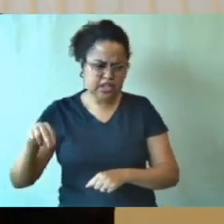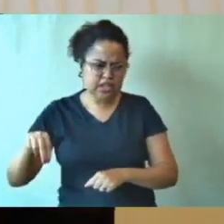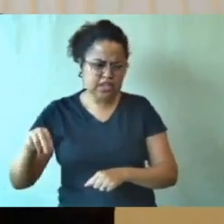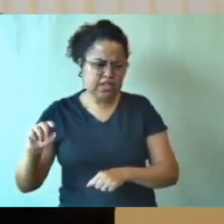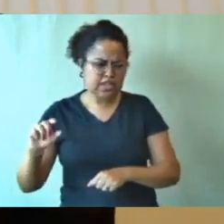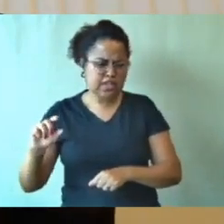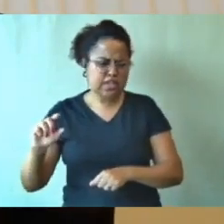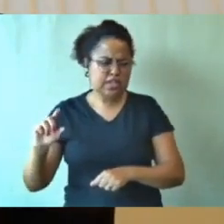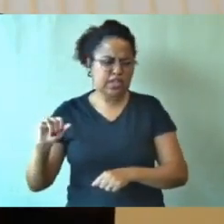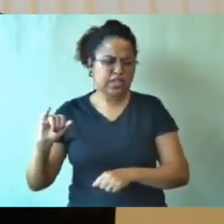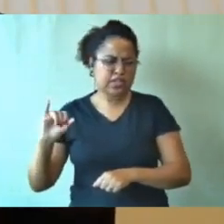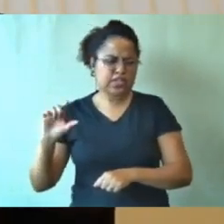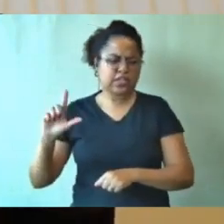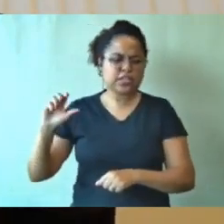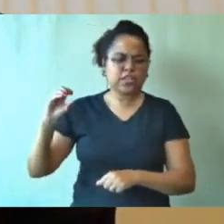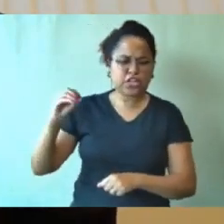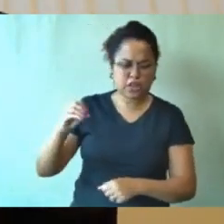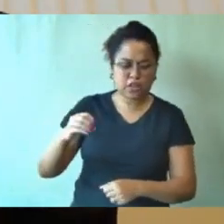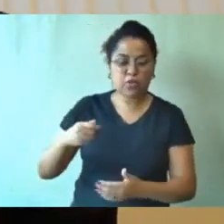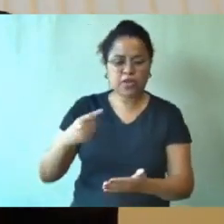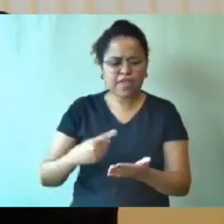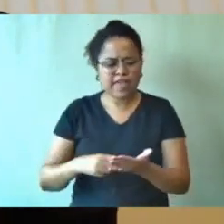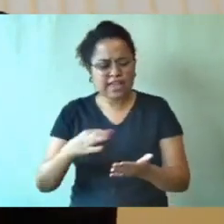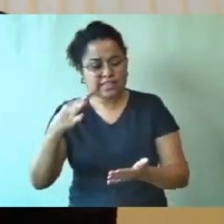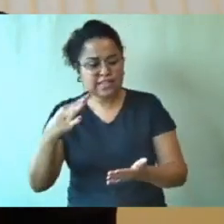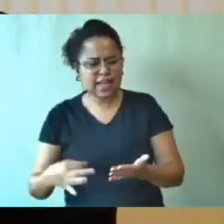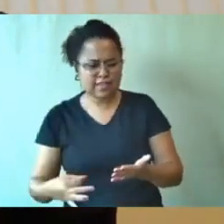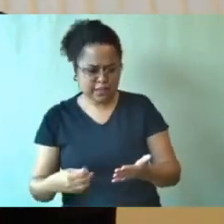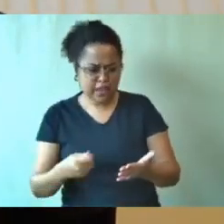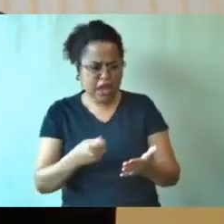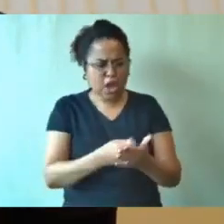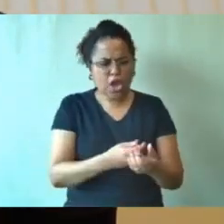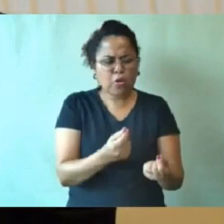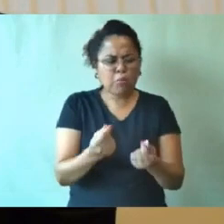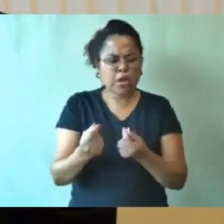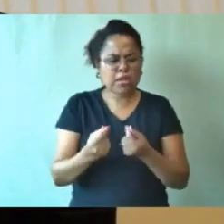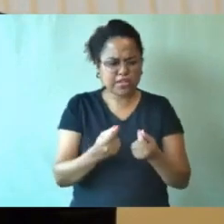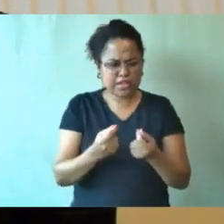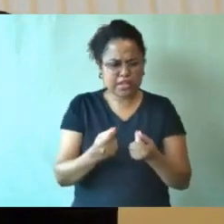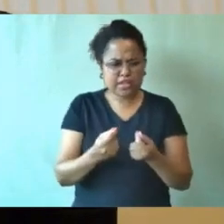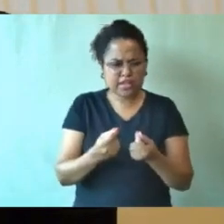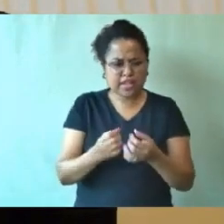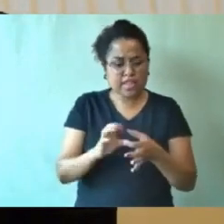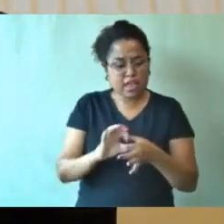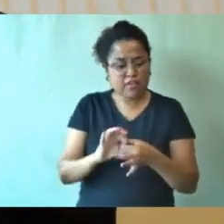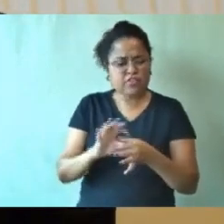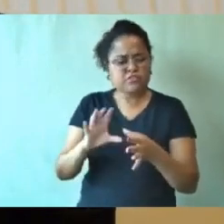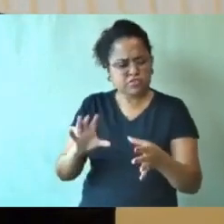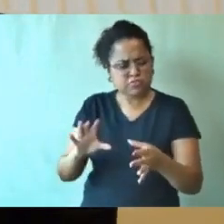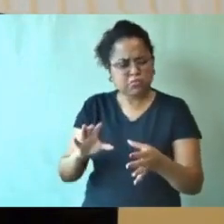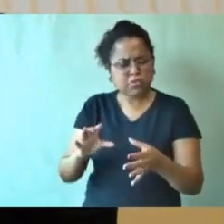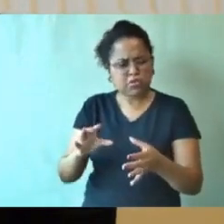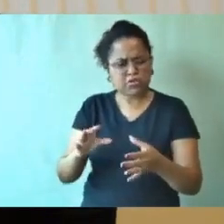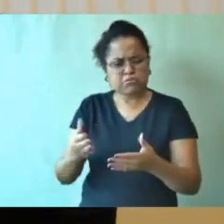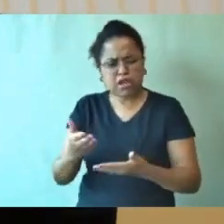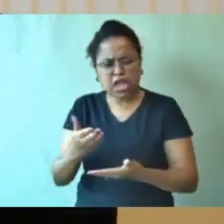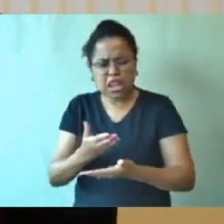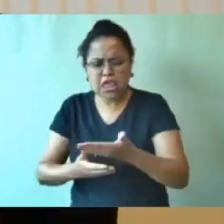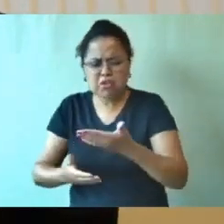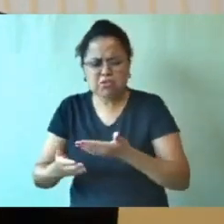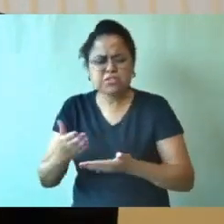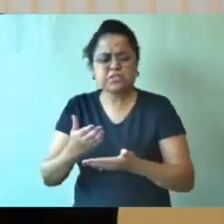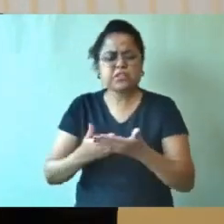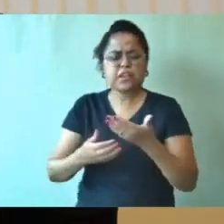ia acertar com o pai dele e estava disposto a renegociar com o nosso grupo. Aí eu negociei com o grupo da